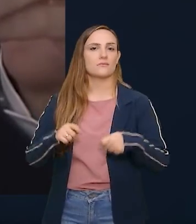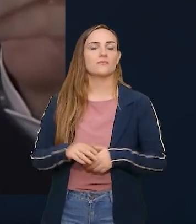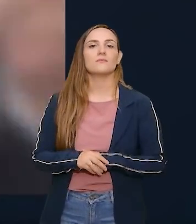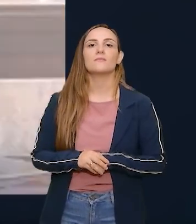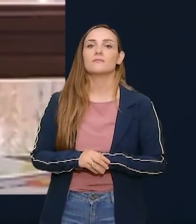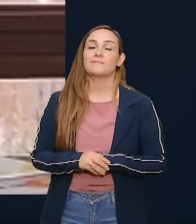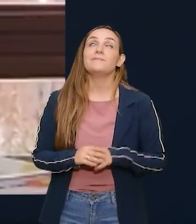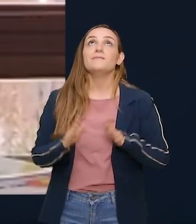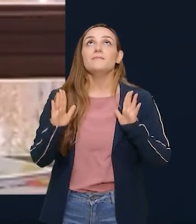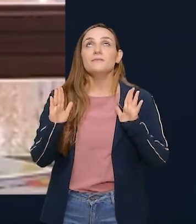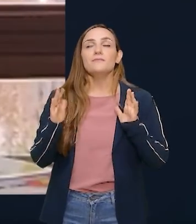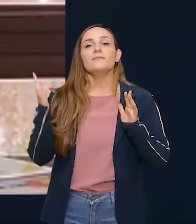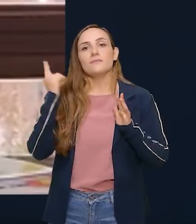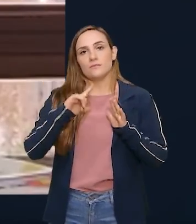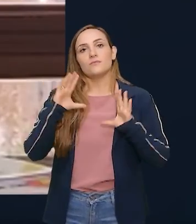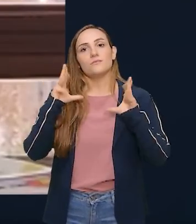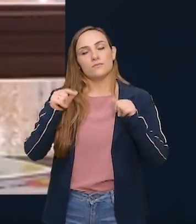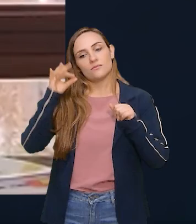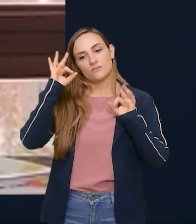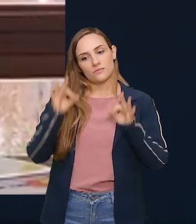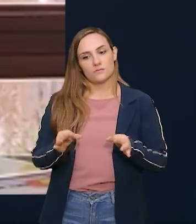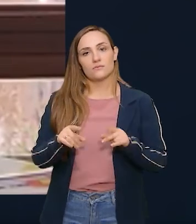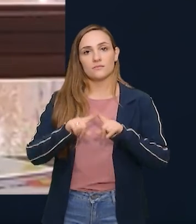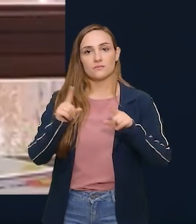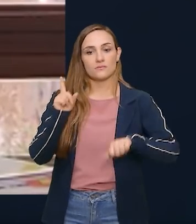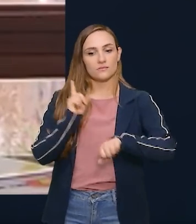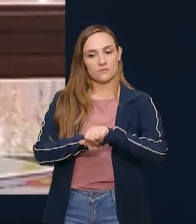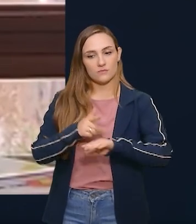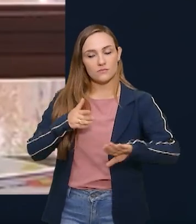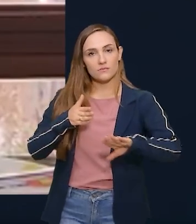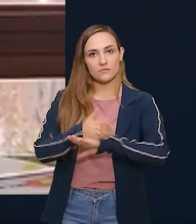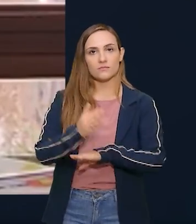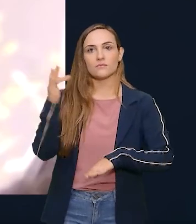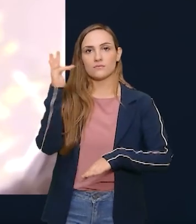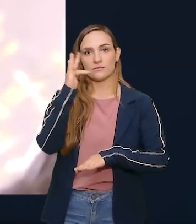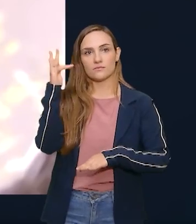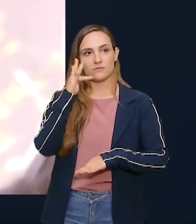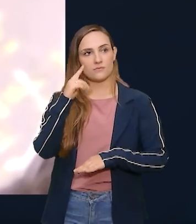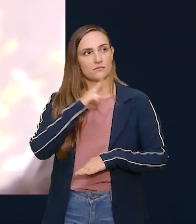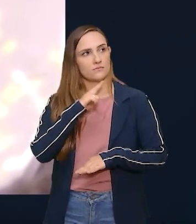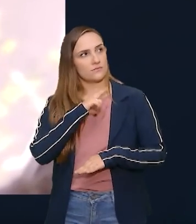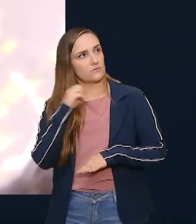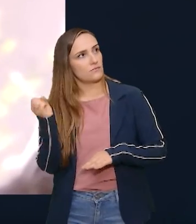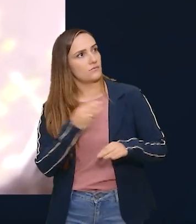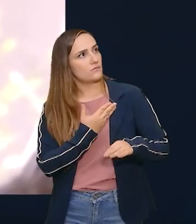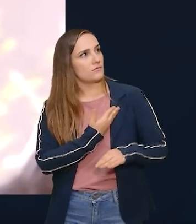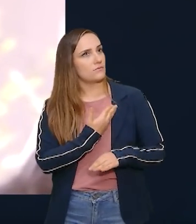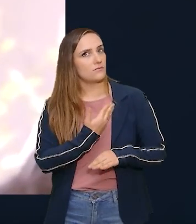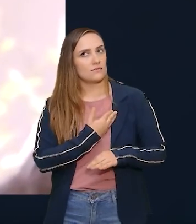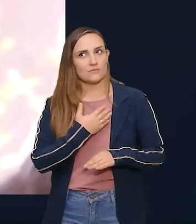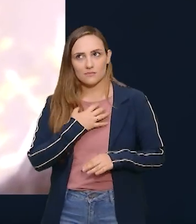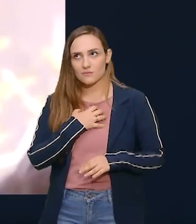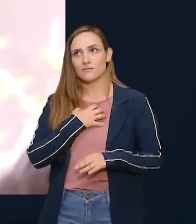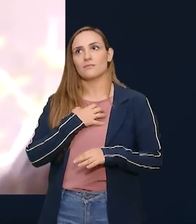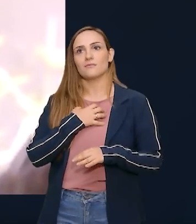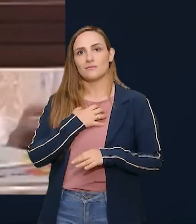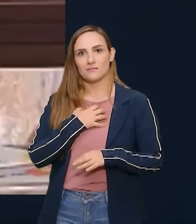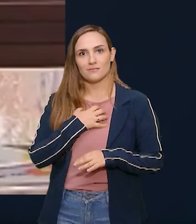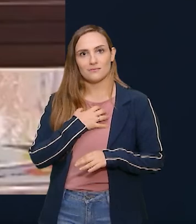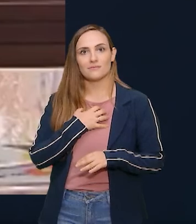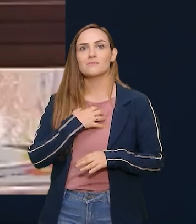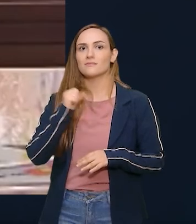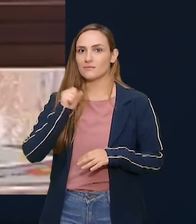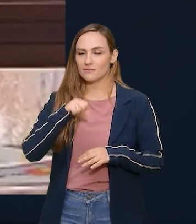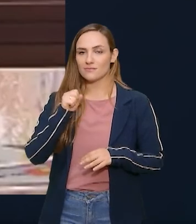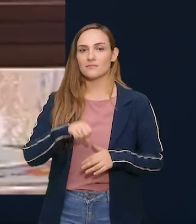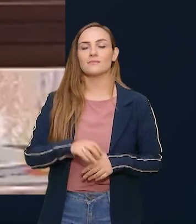está apto. No final, deu tudo certo, mas quando ele pisou na faculdade e deu de cara com os novos colegas... O